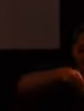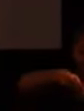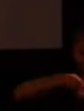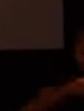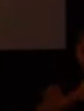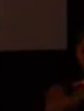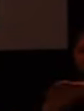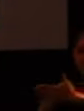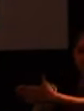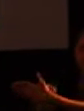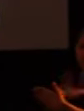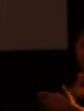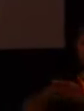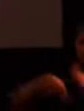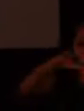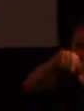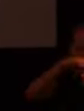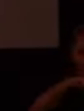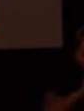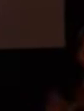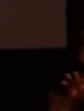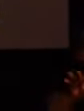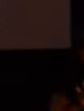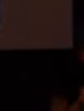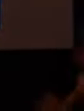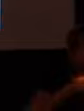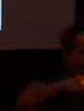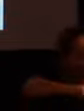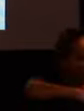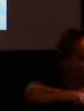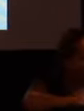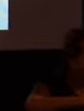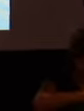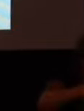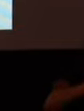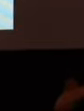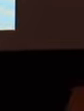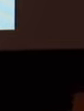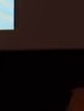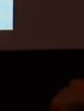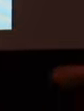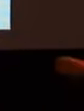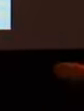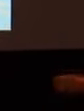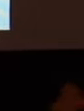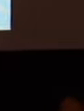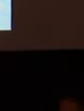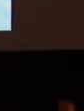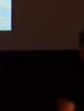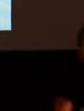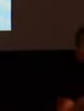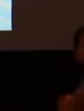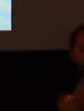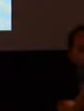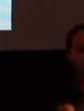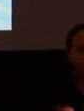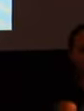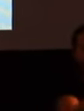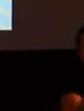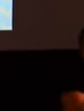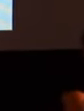para o planejamento, para análise e para aplicação do conjunto de regras que nós estamos estabelecendo aqui na